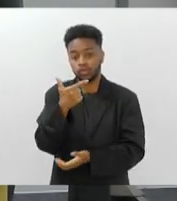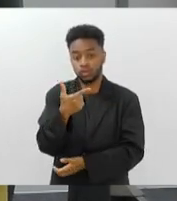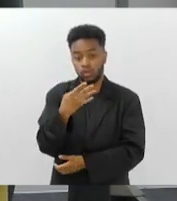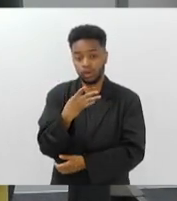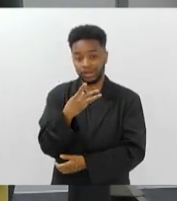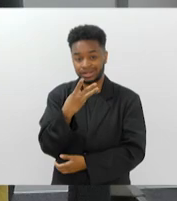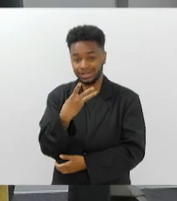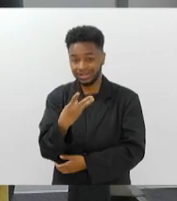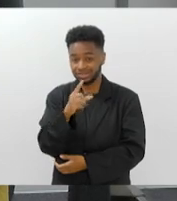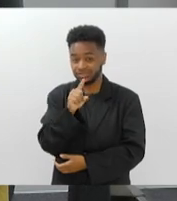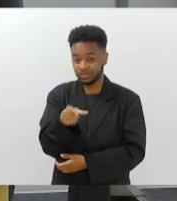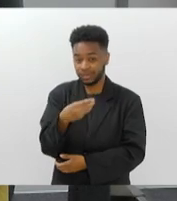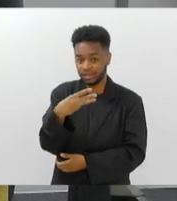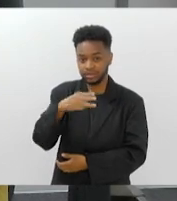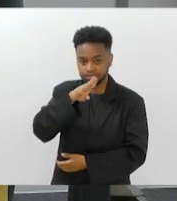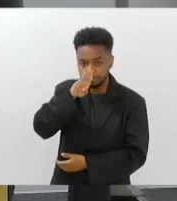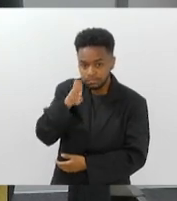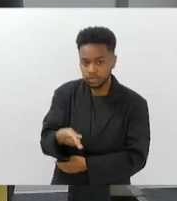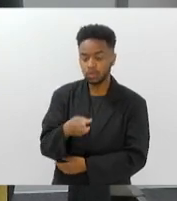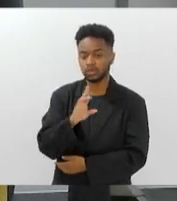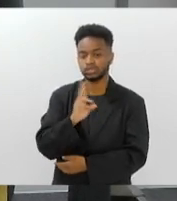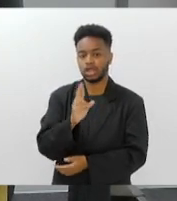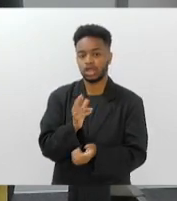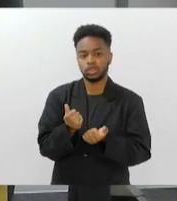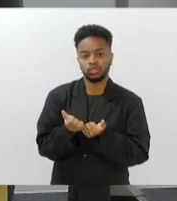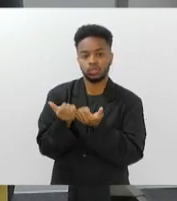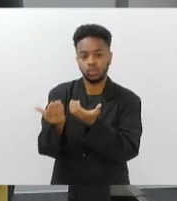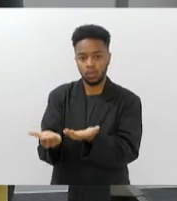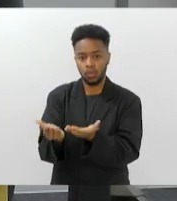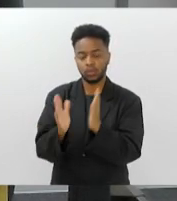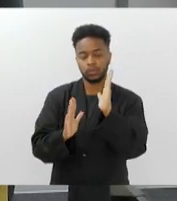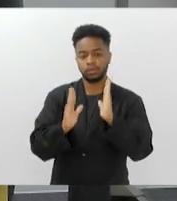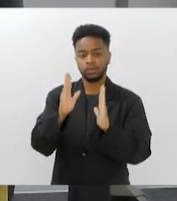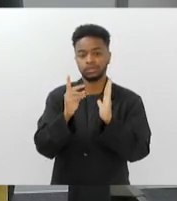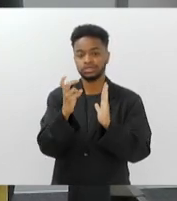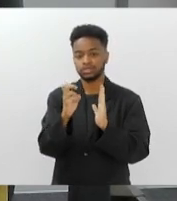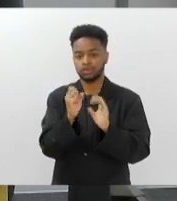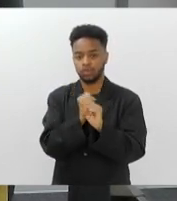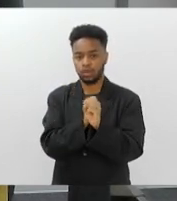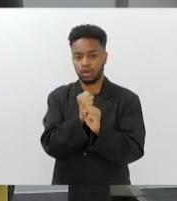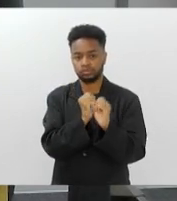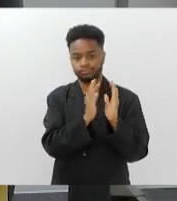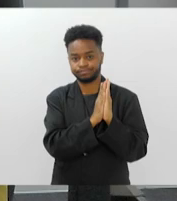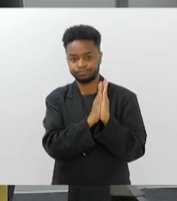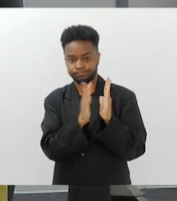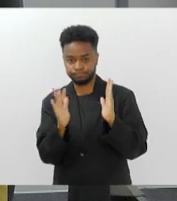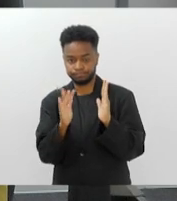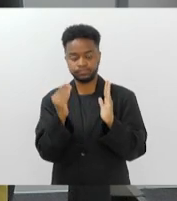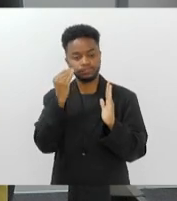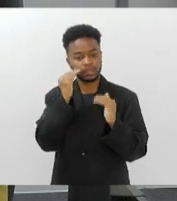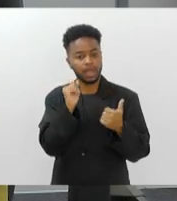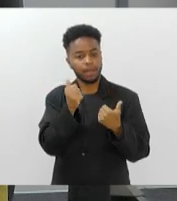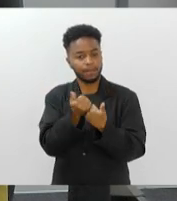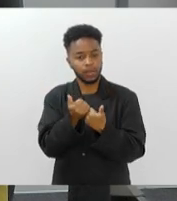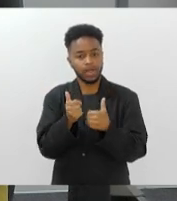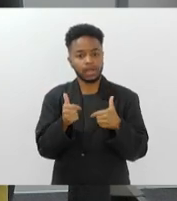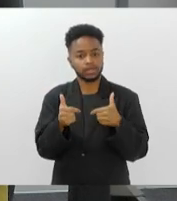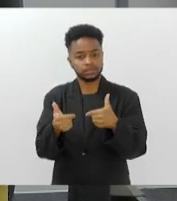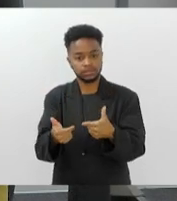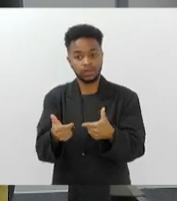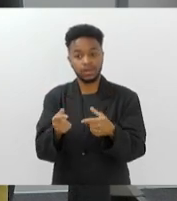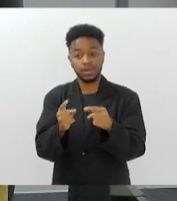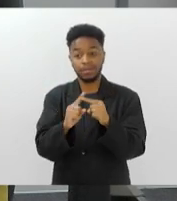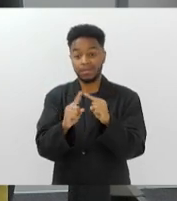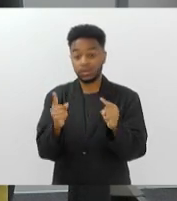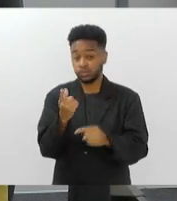243,3 milhões deais né para um período de 5 anos né para o fortalecimento das ações deamento berosa no estado